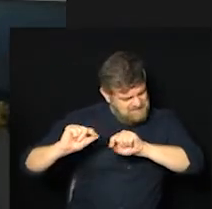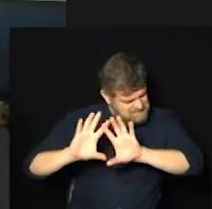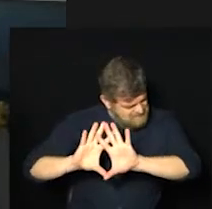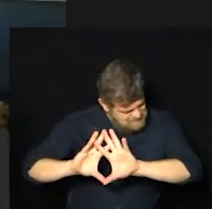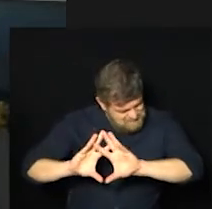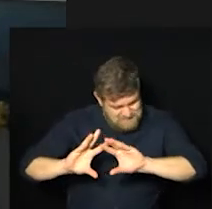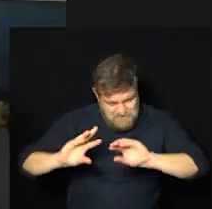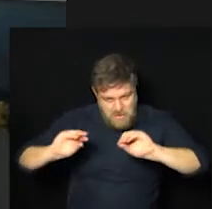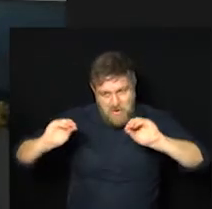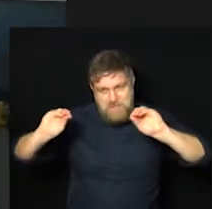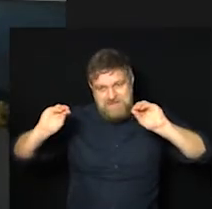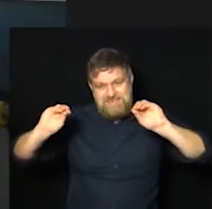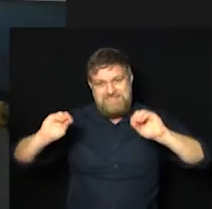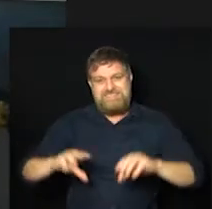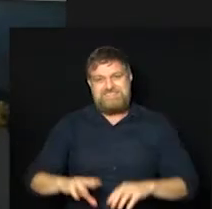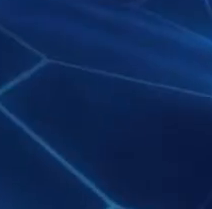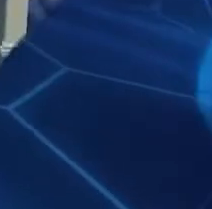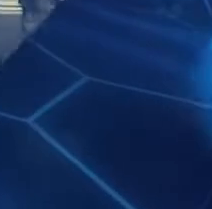desapareça.